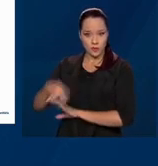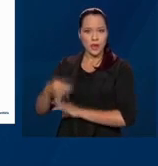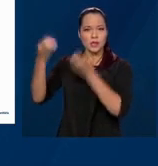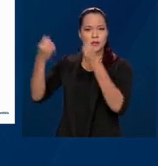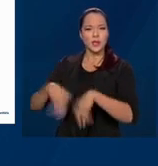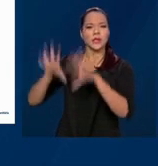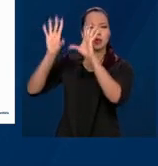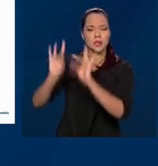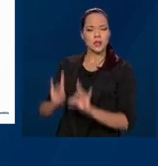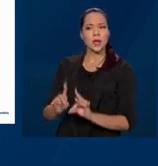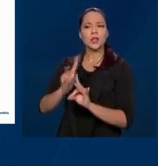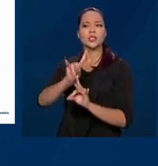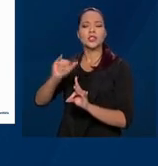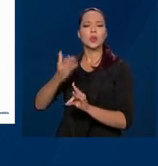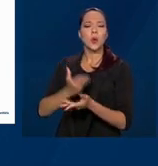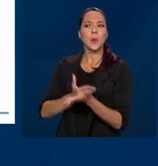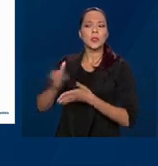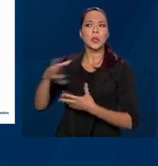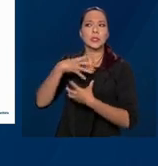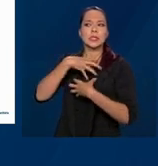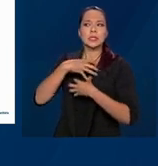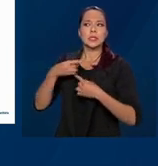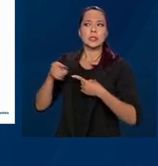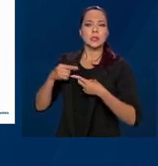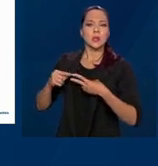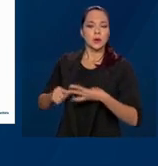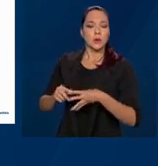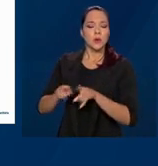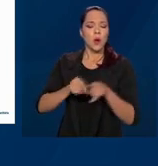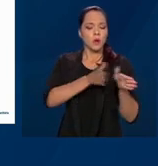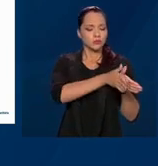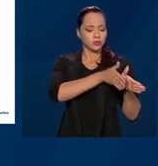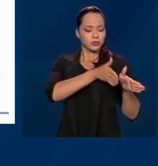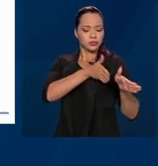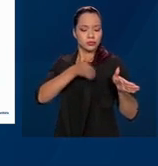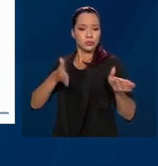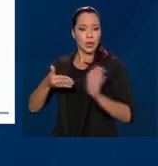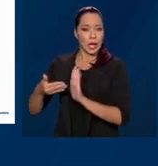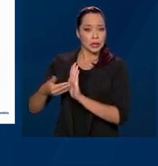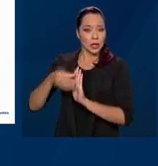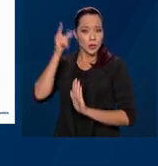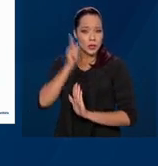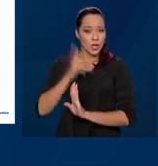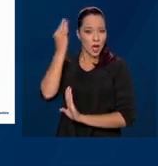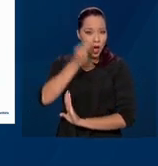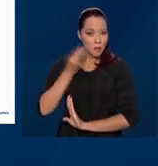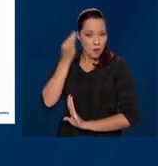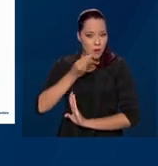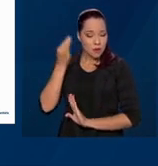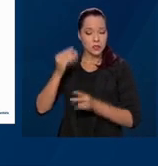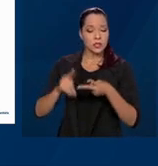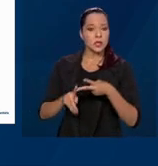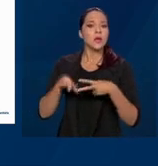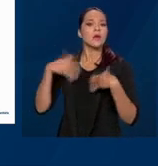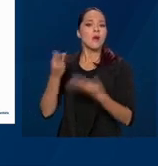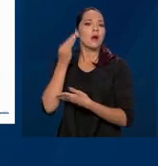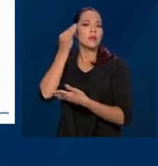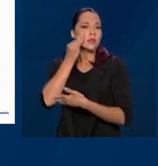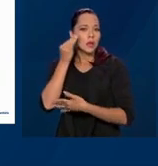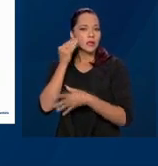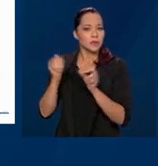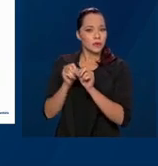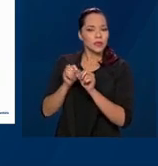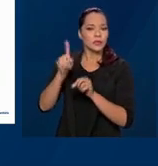dia de início do sintoma, período decorrido até a coleta de amostra, testes realizados, se foram